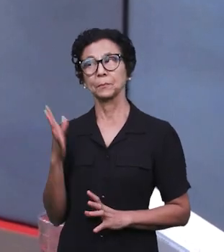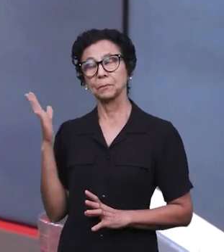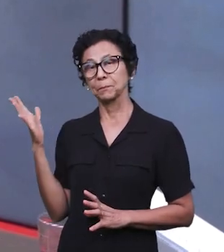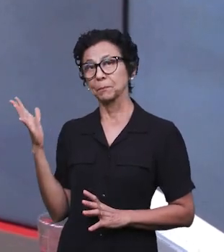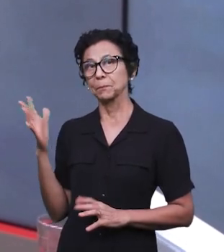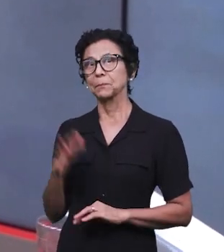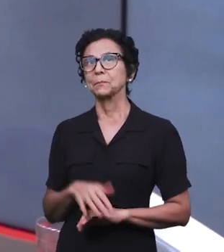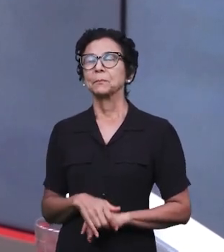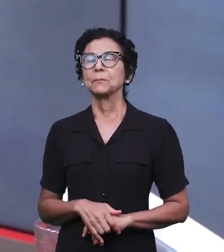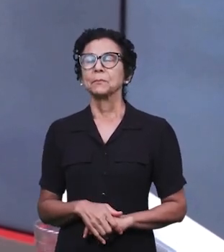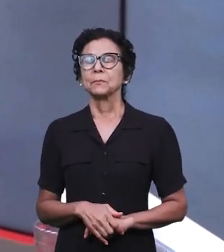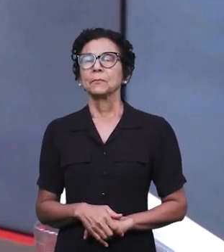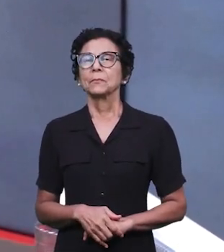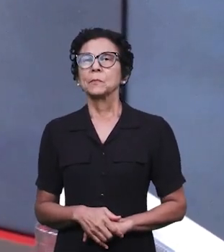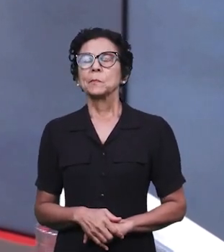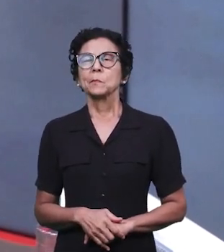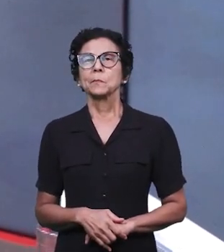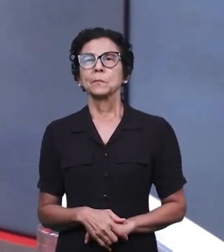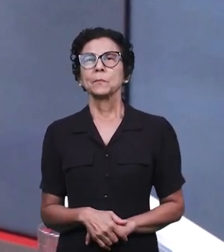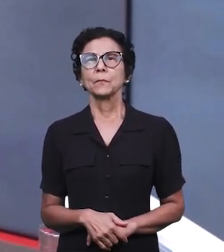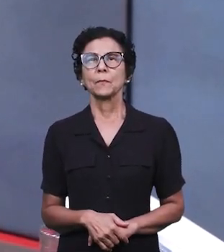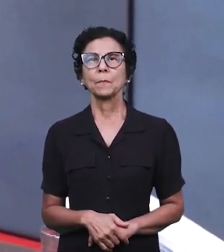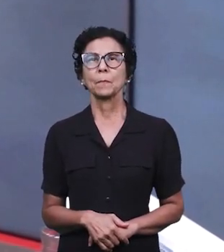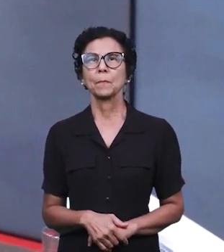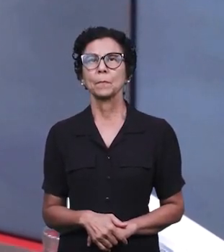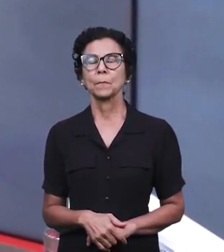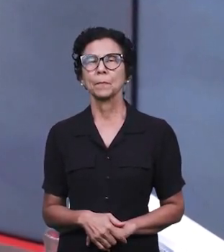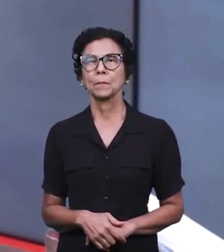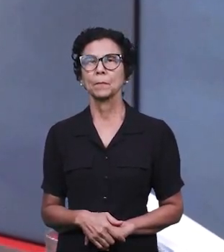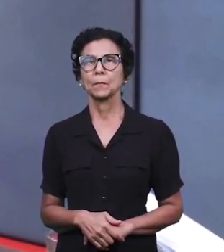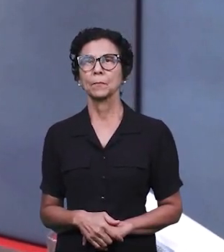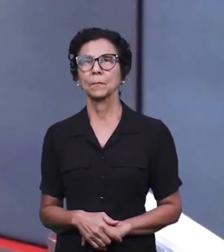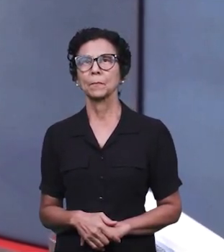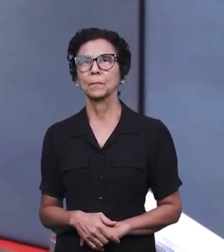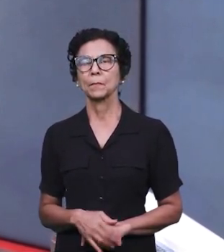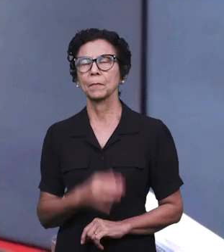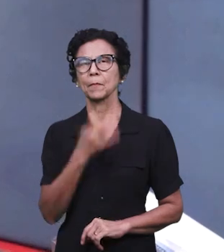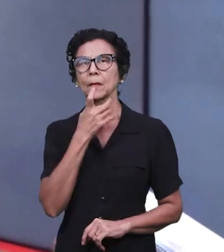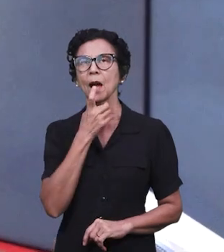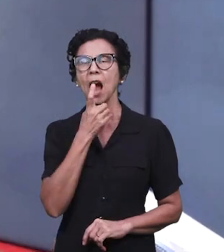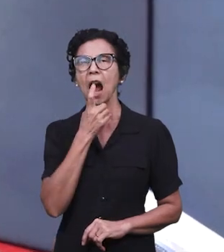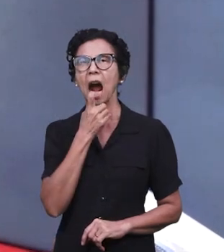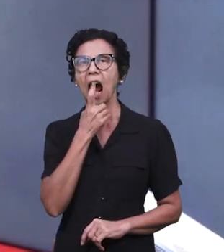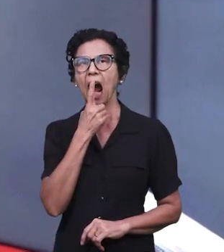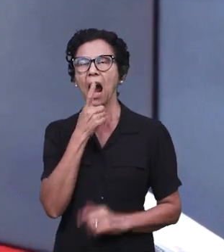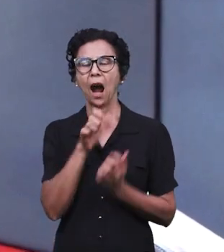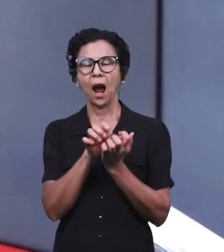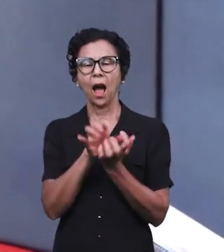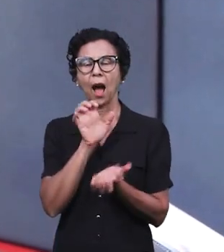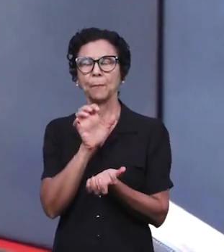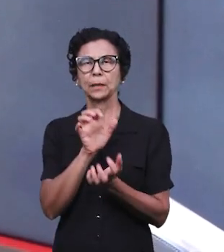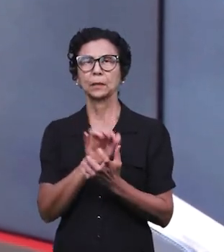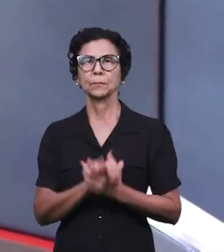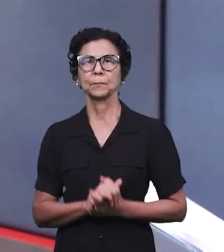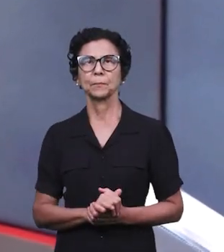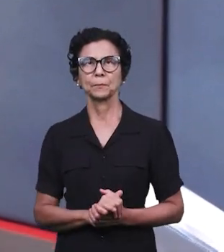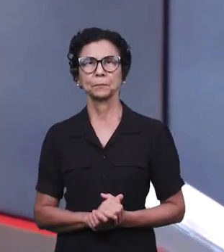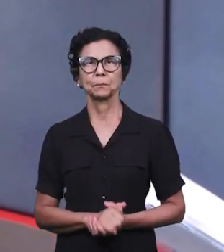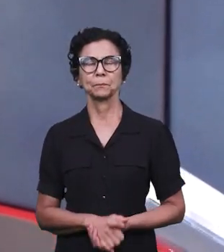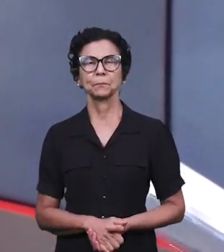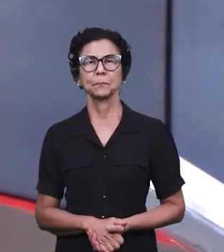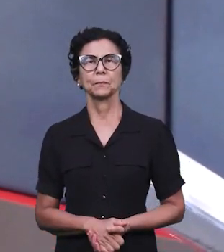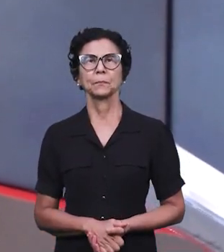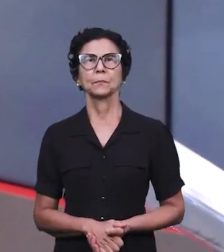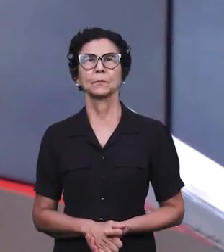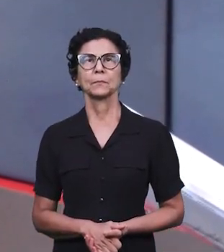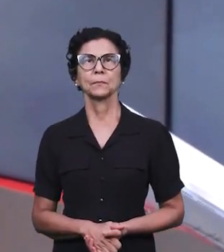Coloca a mão na bochecha da criança e com o indicador você abre. Abriu, virou rapidamente.